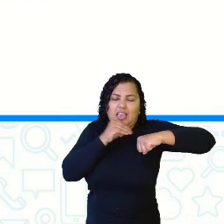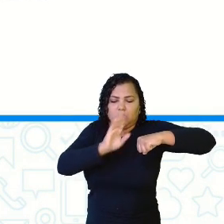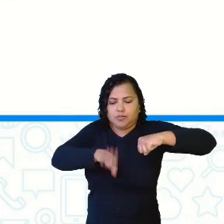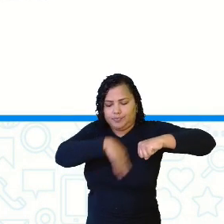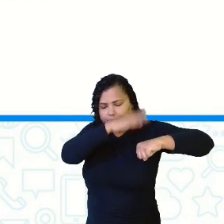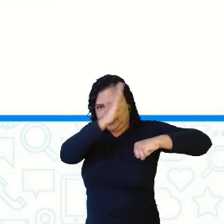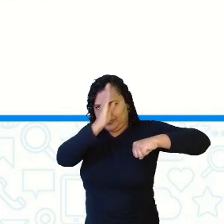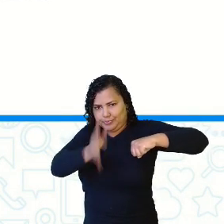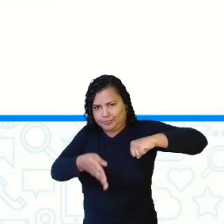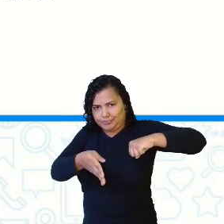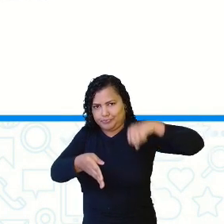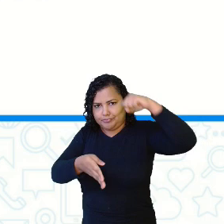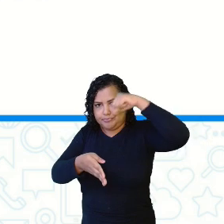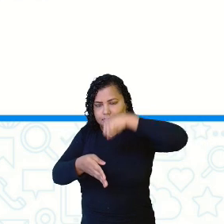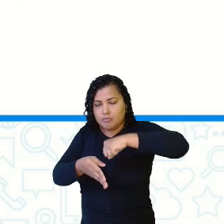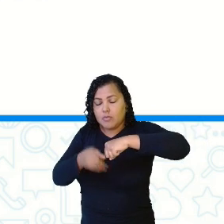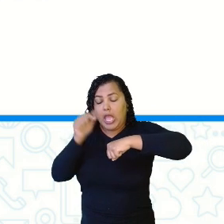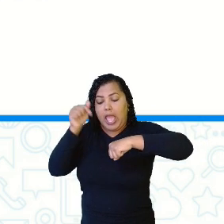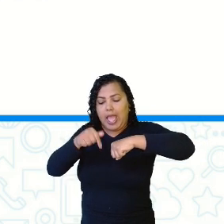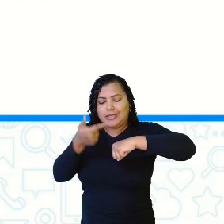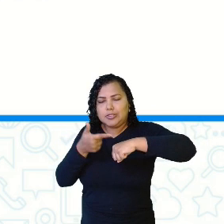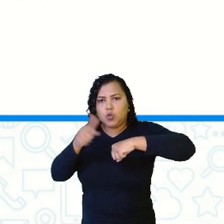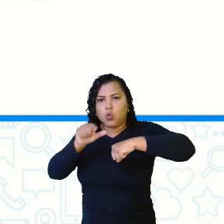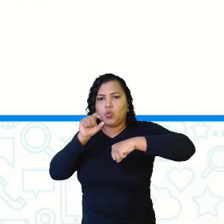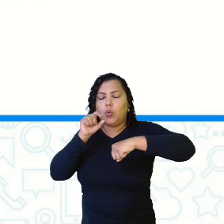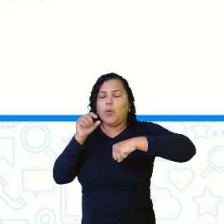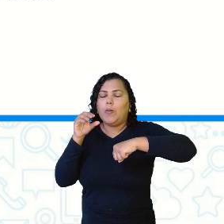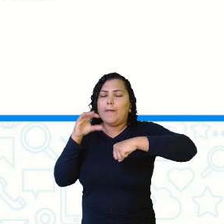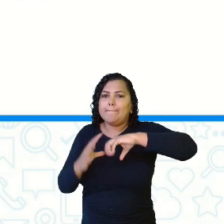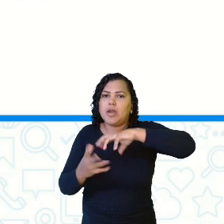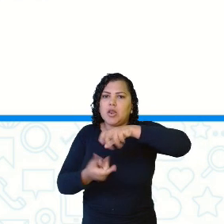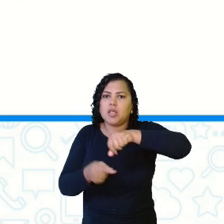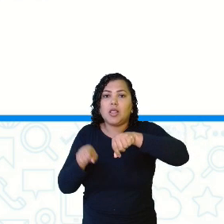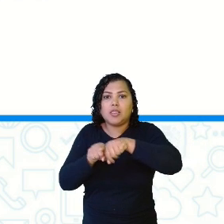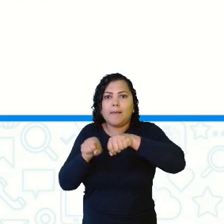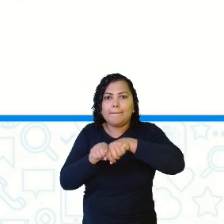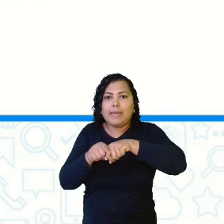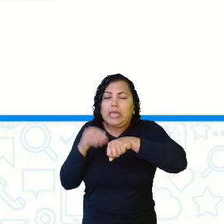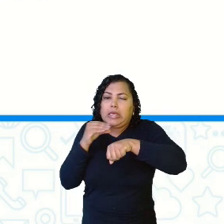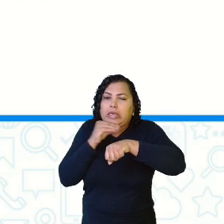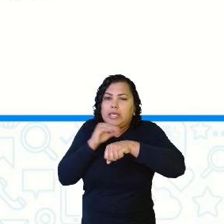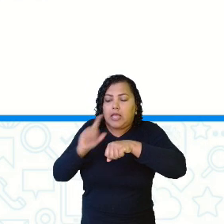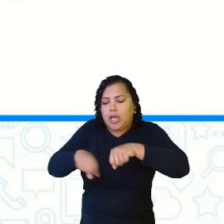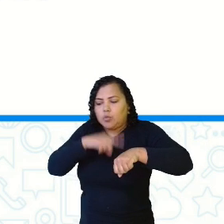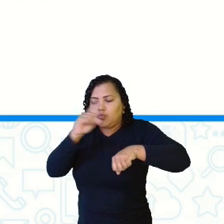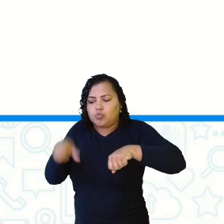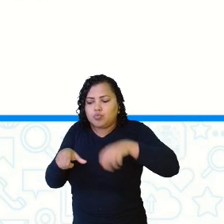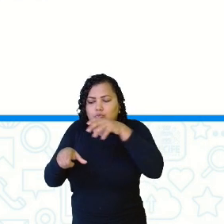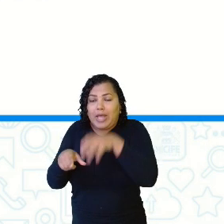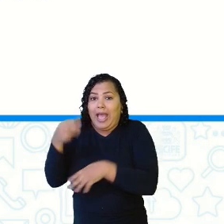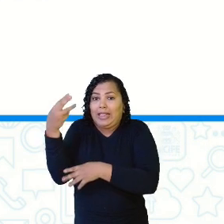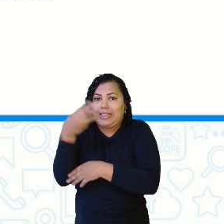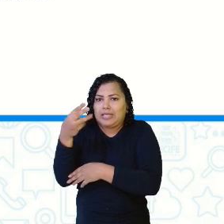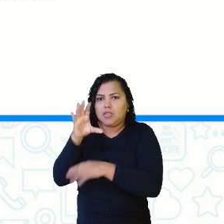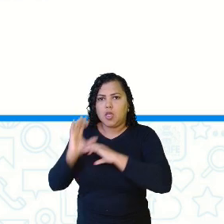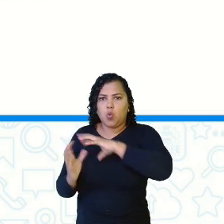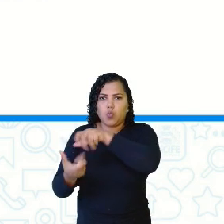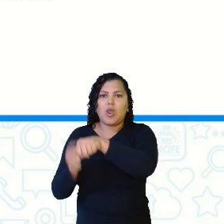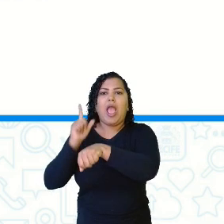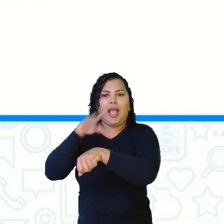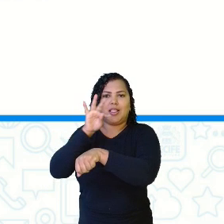vida. Seria muito quente. Se estivesse muito longe, a temperatura seria muito baixa. E também não havia condições